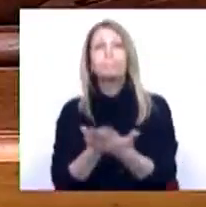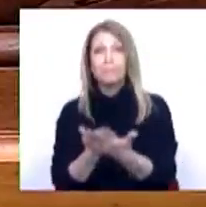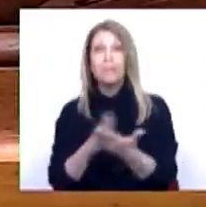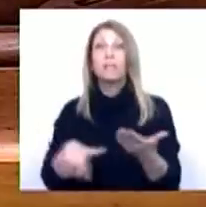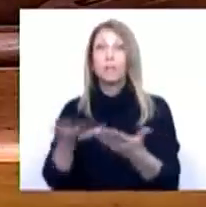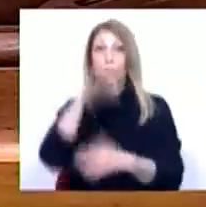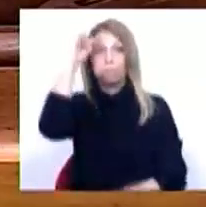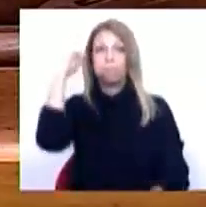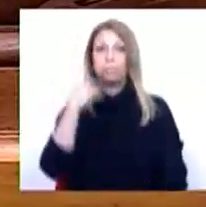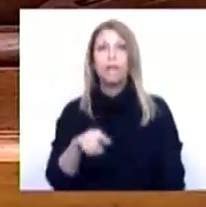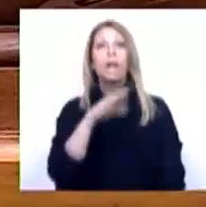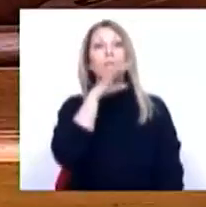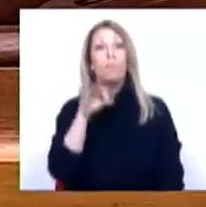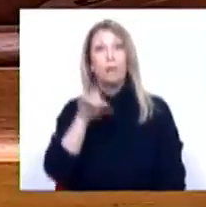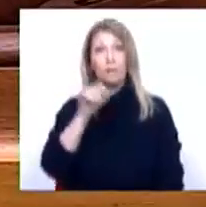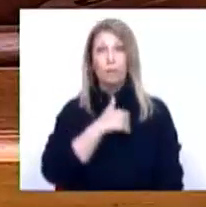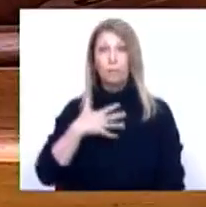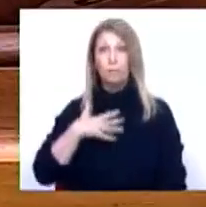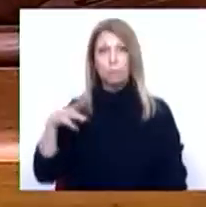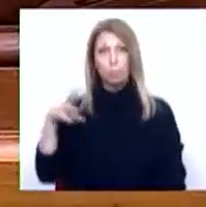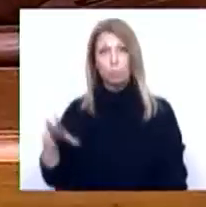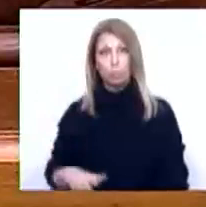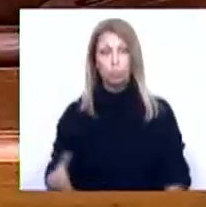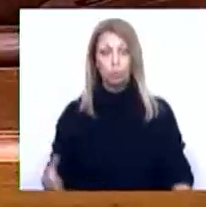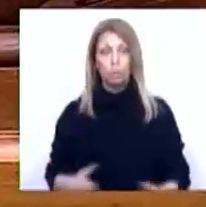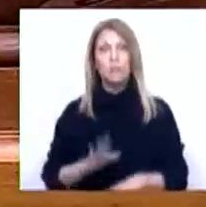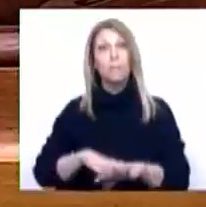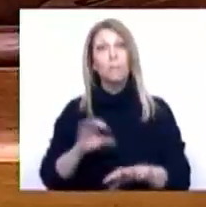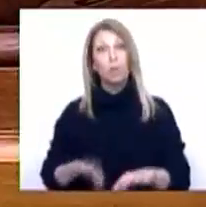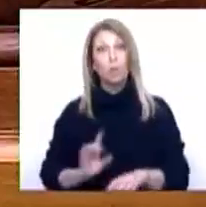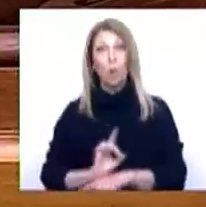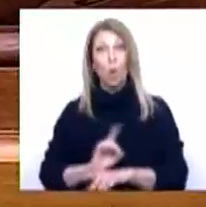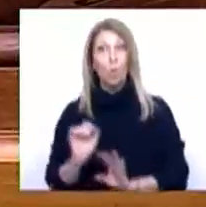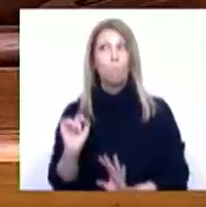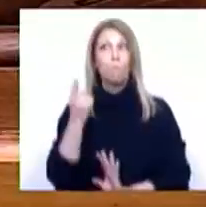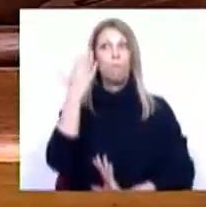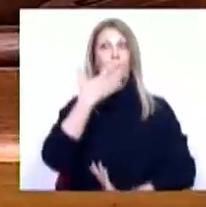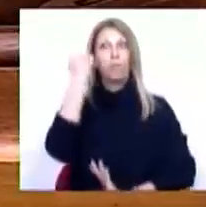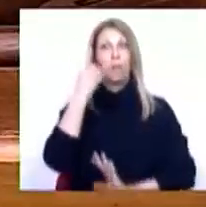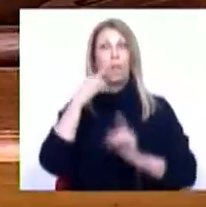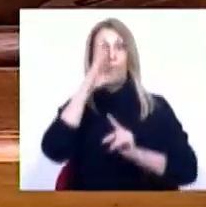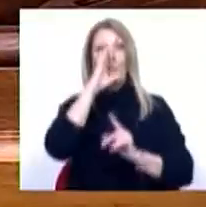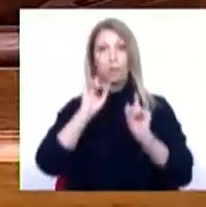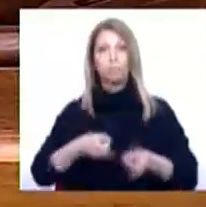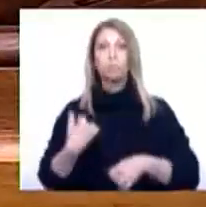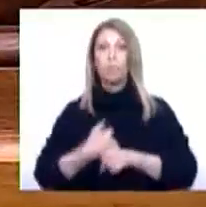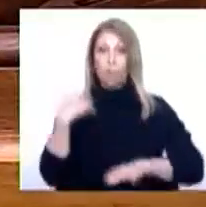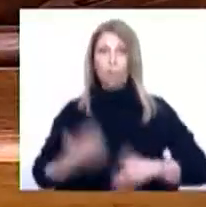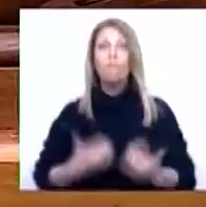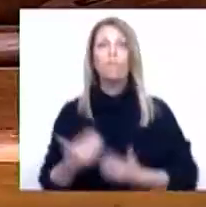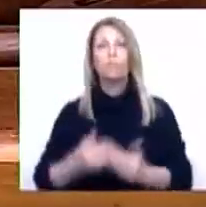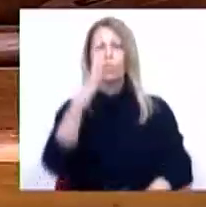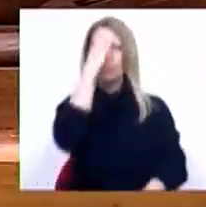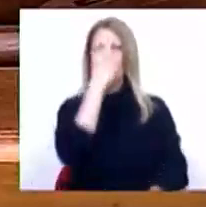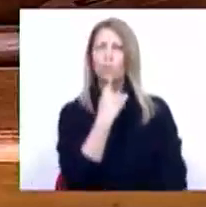as famílias e para as empresas portuguesas. É por isso que, desde o primeiro dia, o Governo, desde a tomada de posse, tem feito um esforço